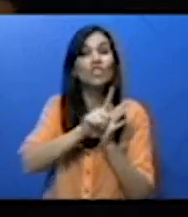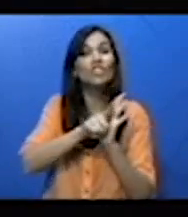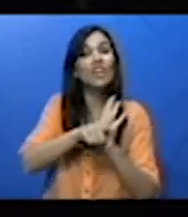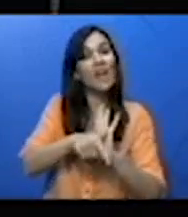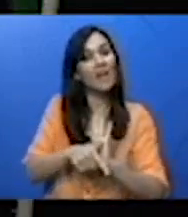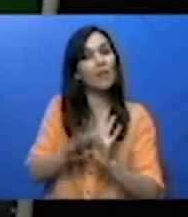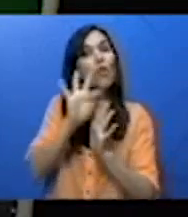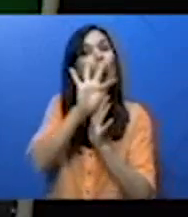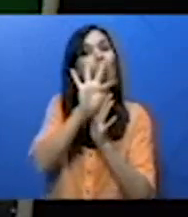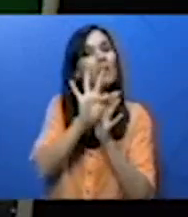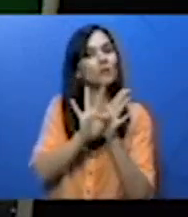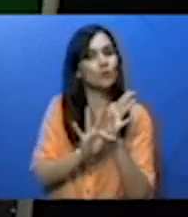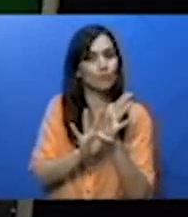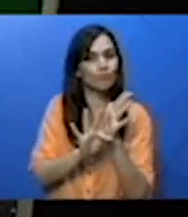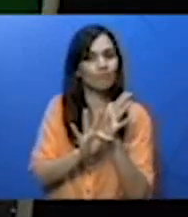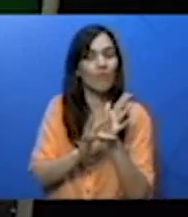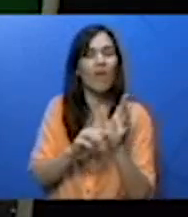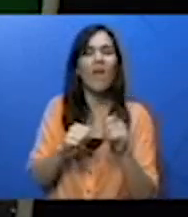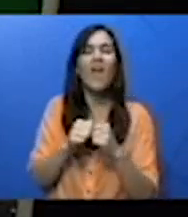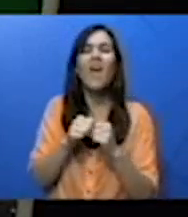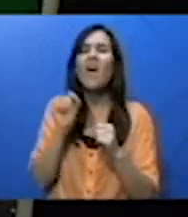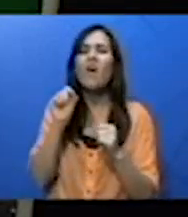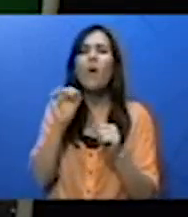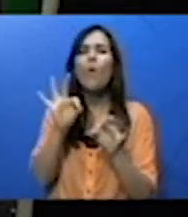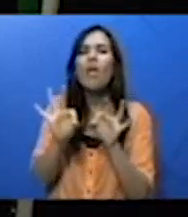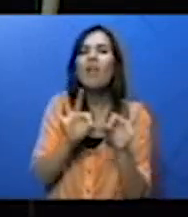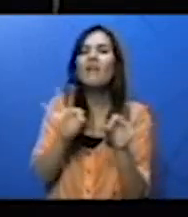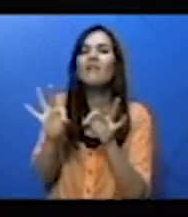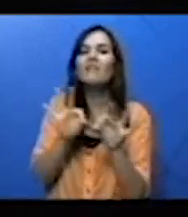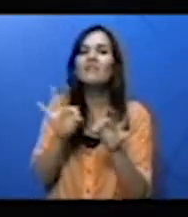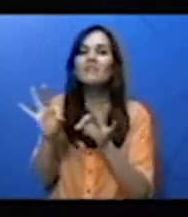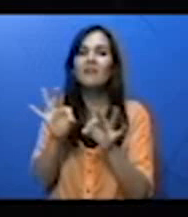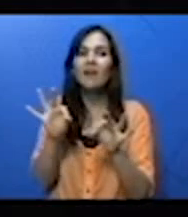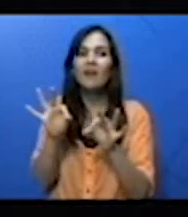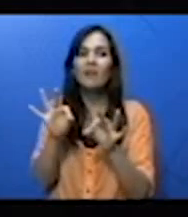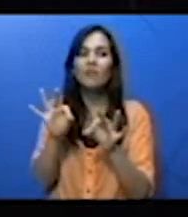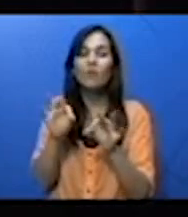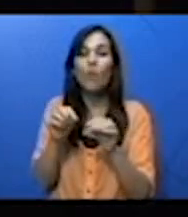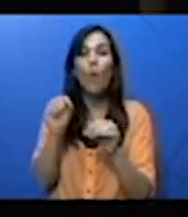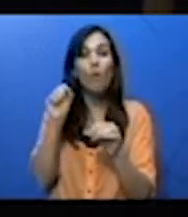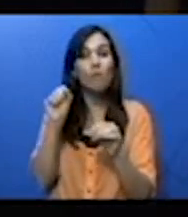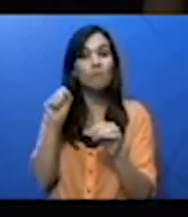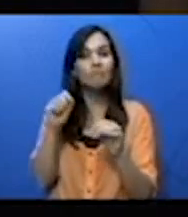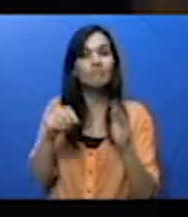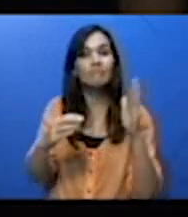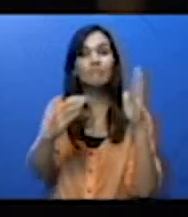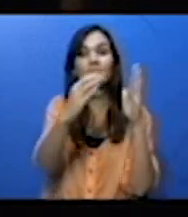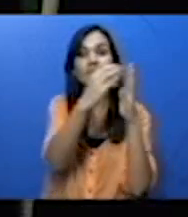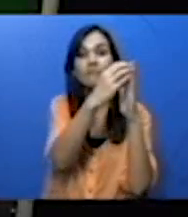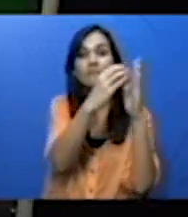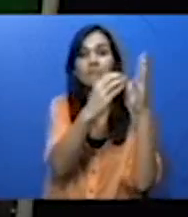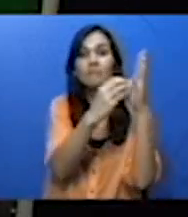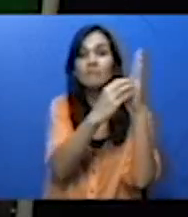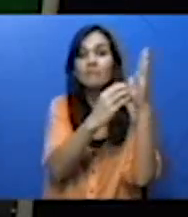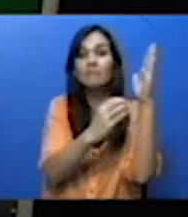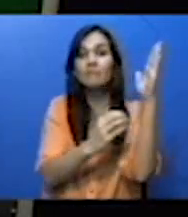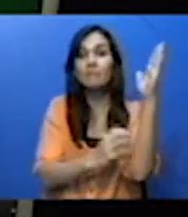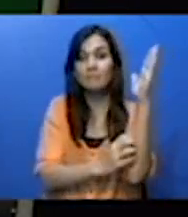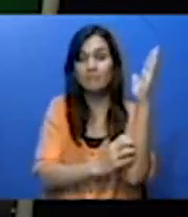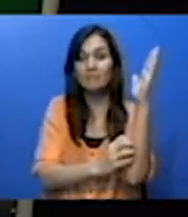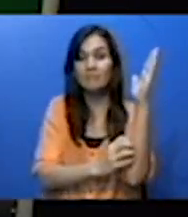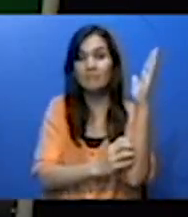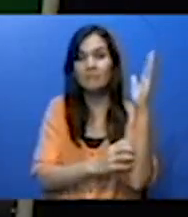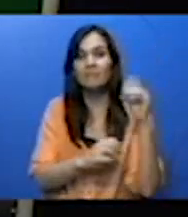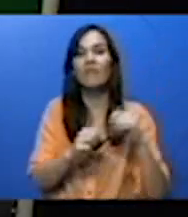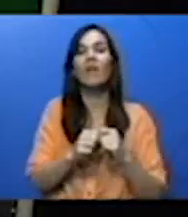poema, ele é organizado por um certo número de estrofes e de versos. Nós vamos ver o que é